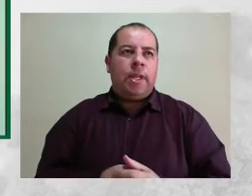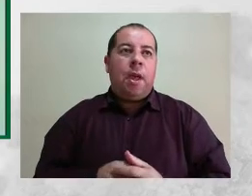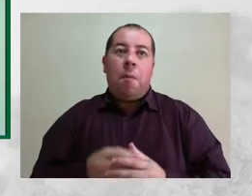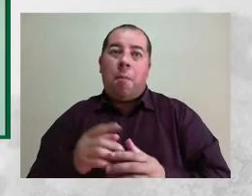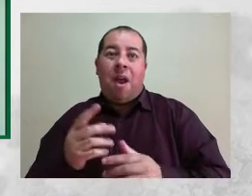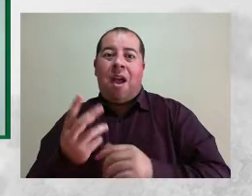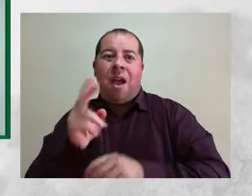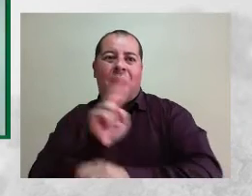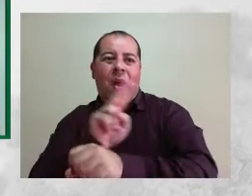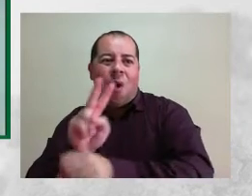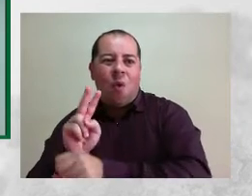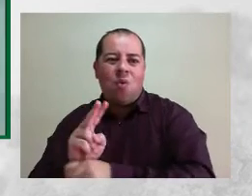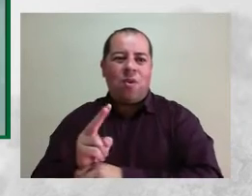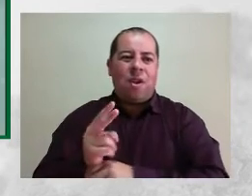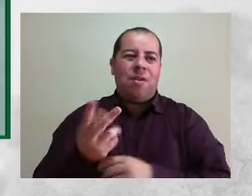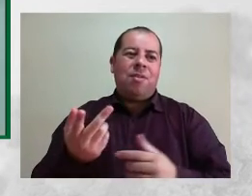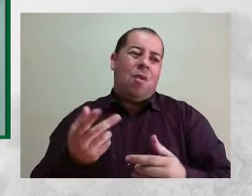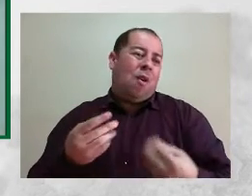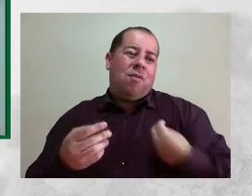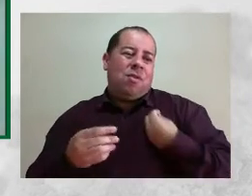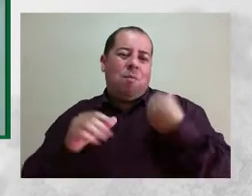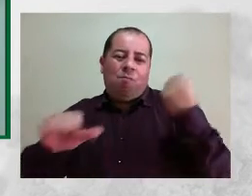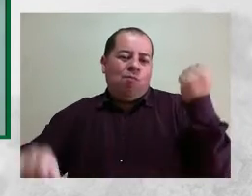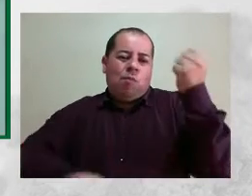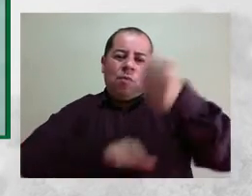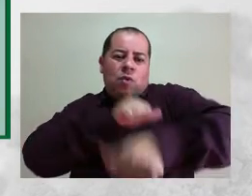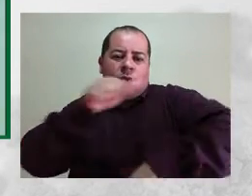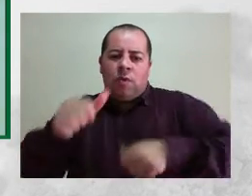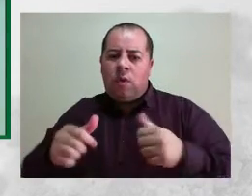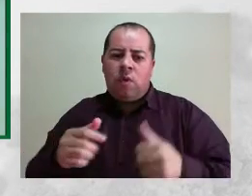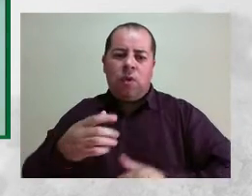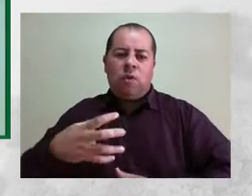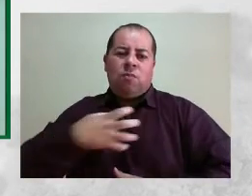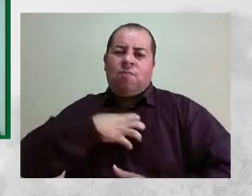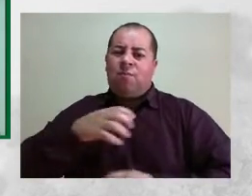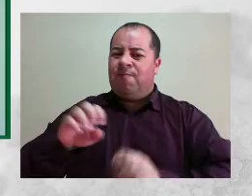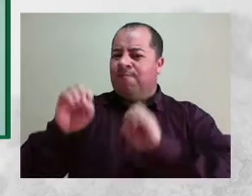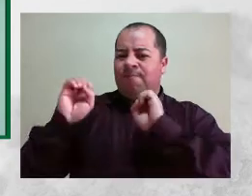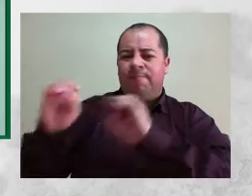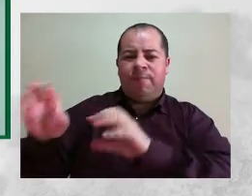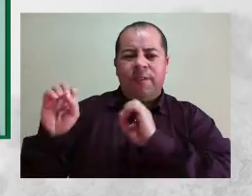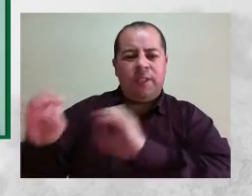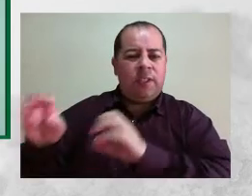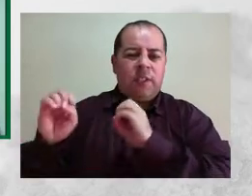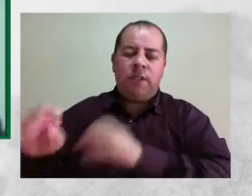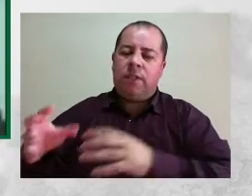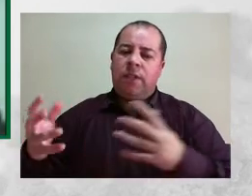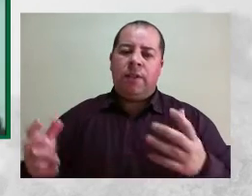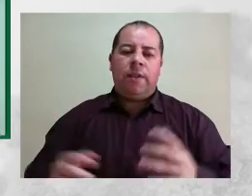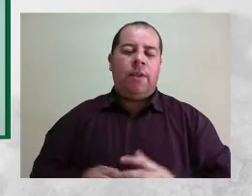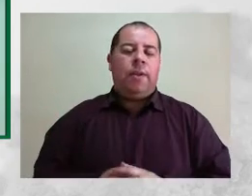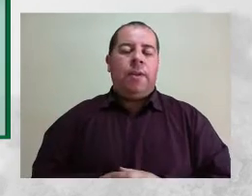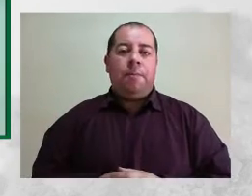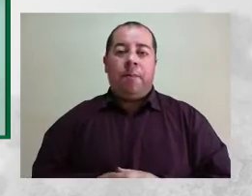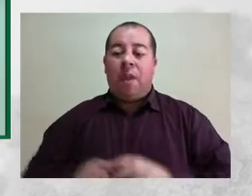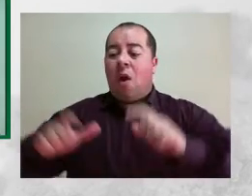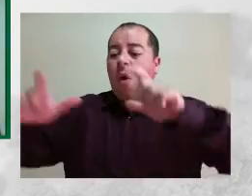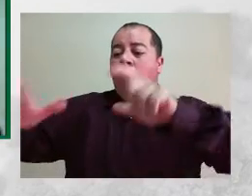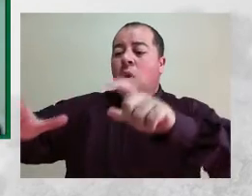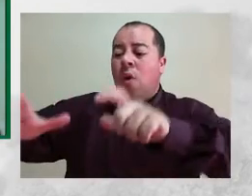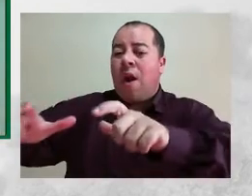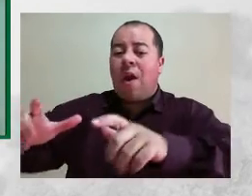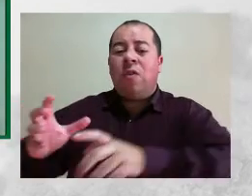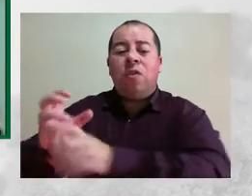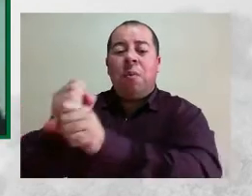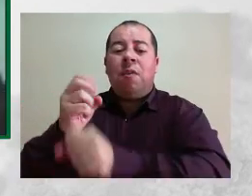quanto a essa pandemia, a nossa vida vai mudar. As nossas aulas vão ser diferentes.